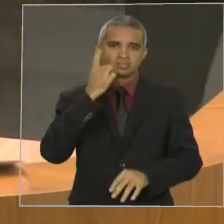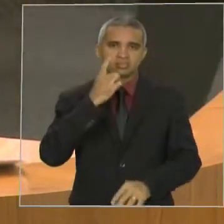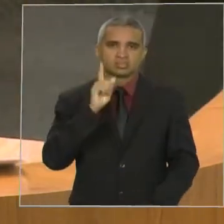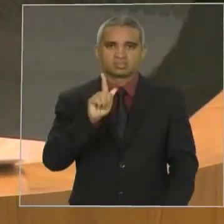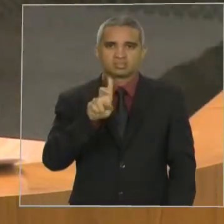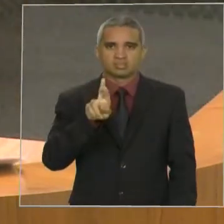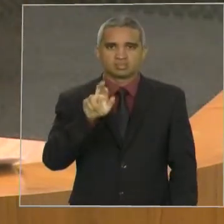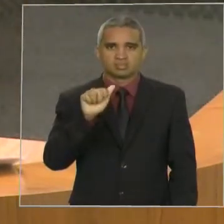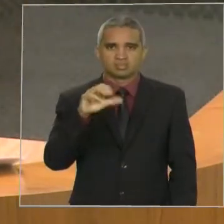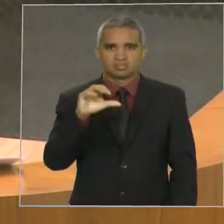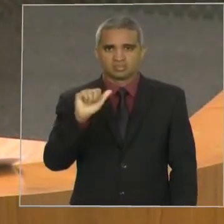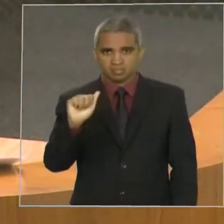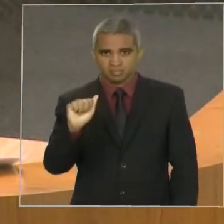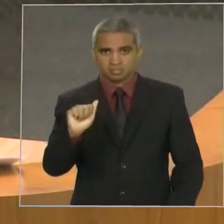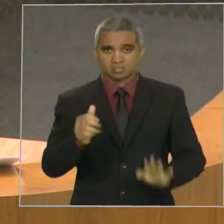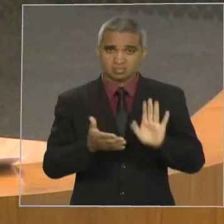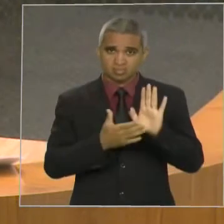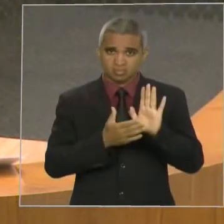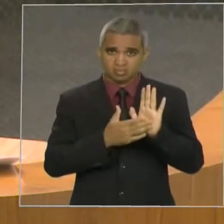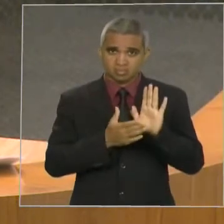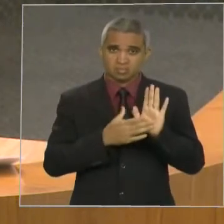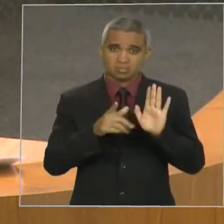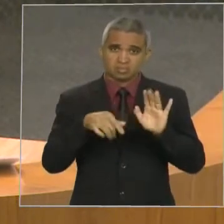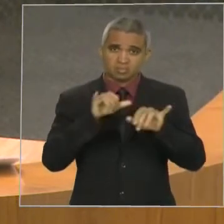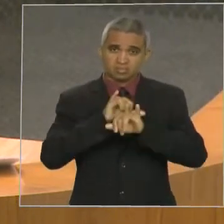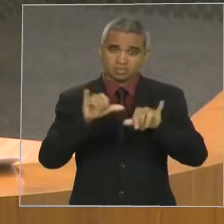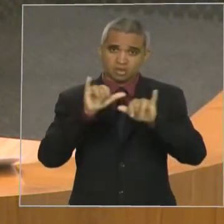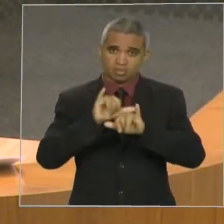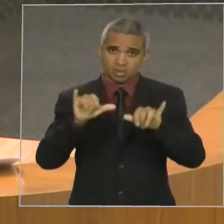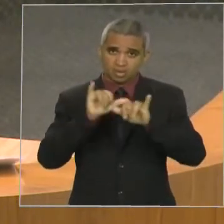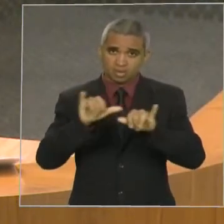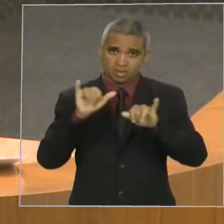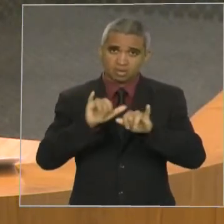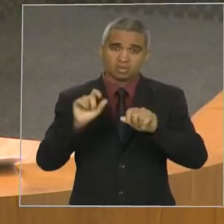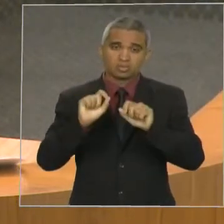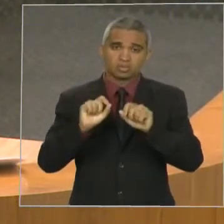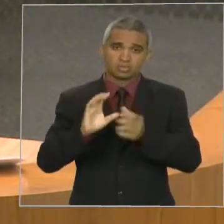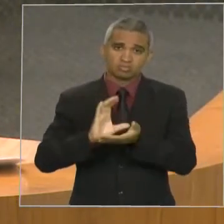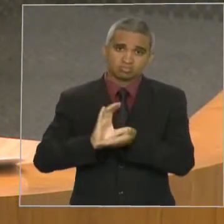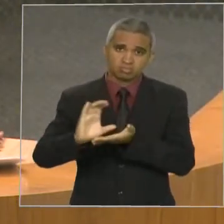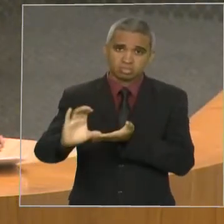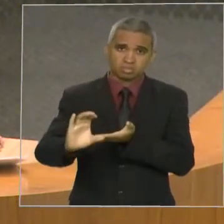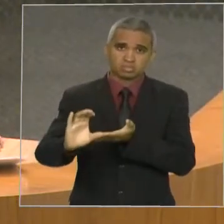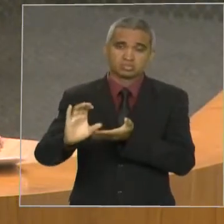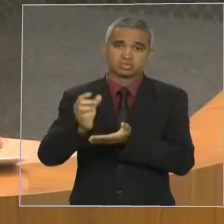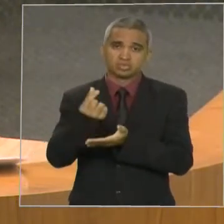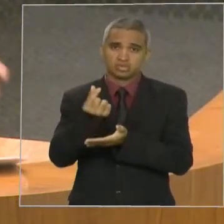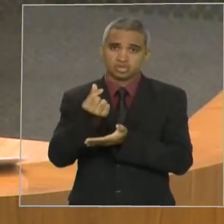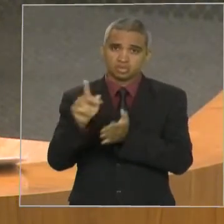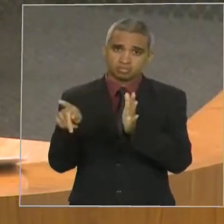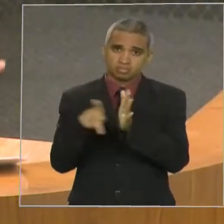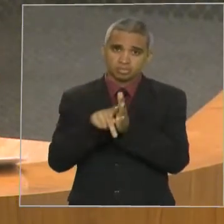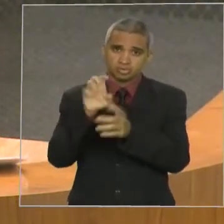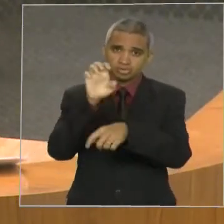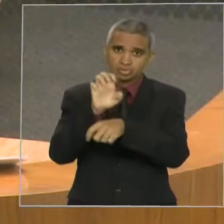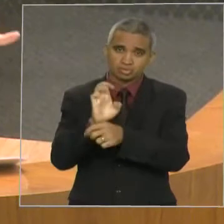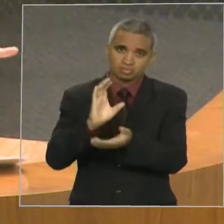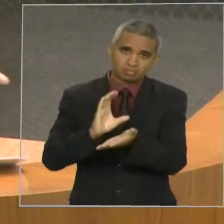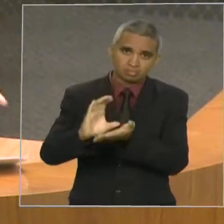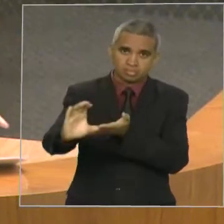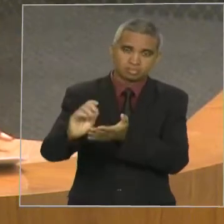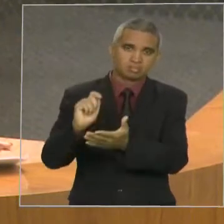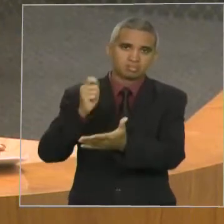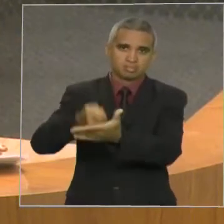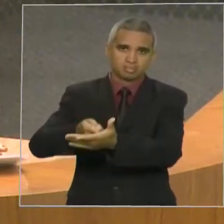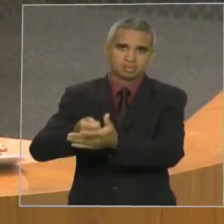é para propaganda institucional financiadas com recursos do Tesouro Estadual. O projeto de lei visa que toda e